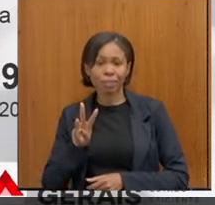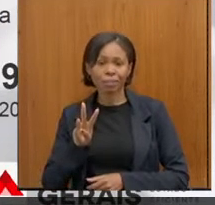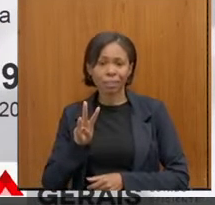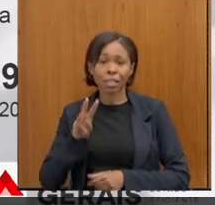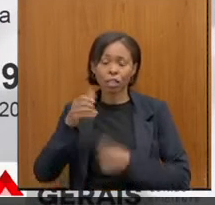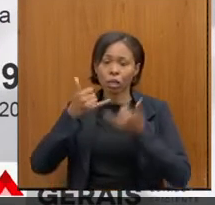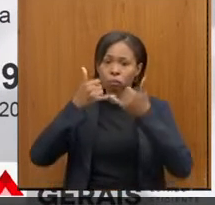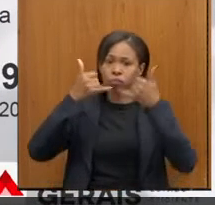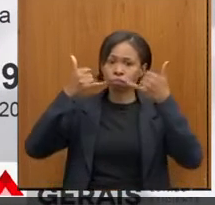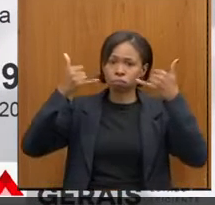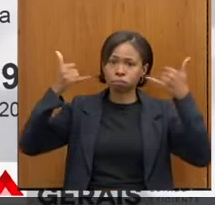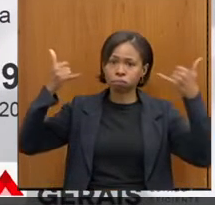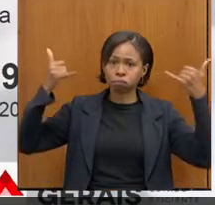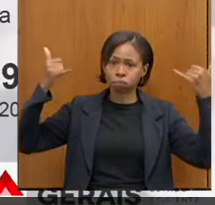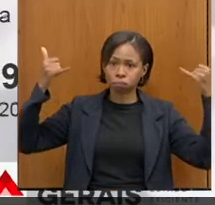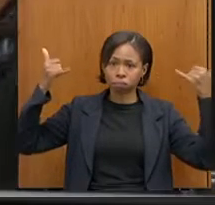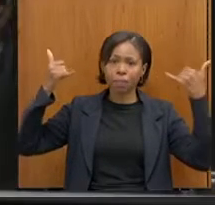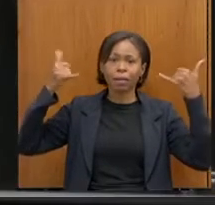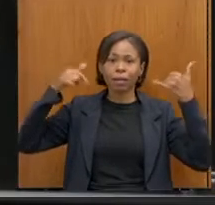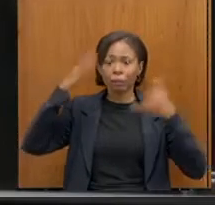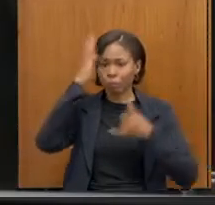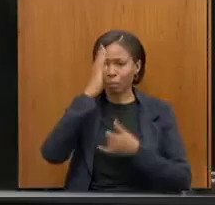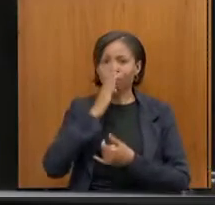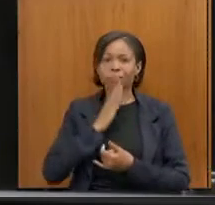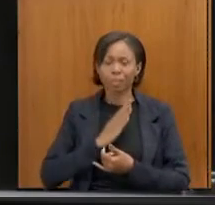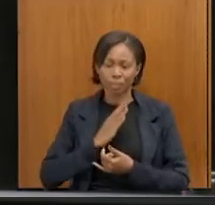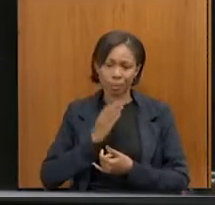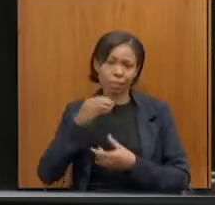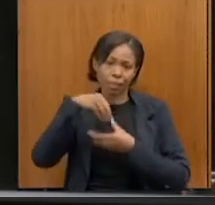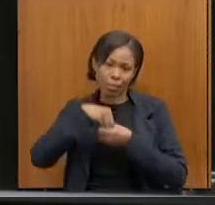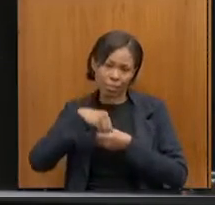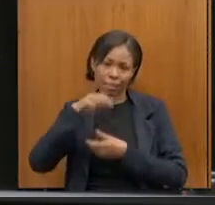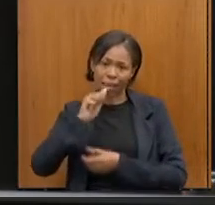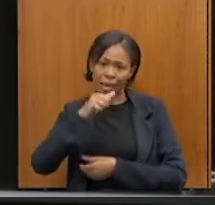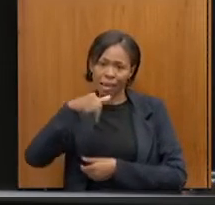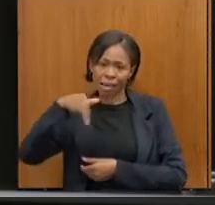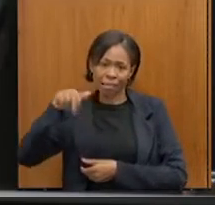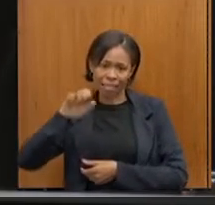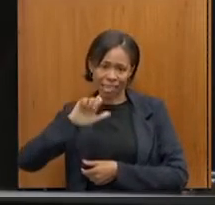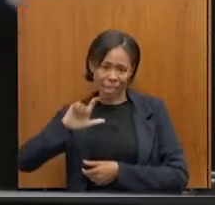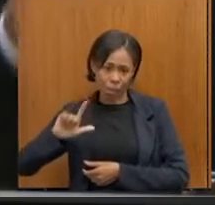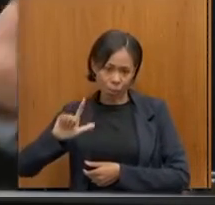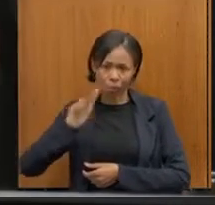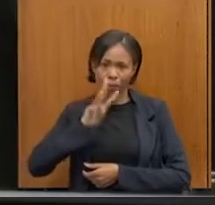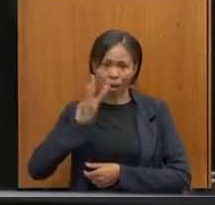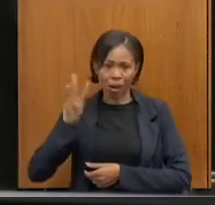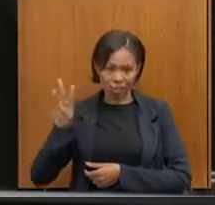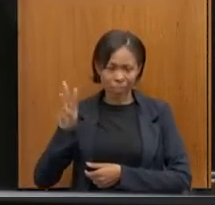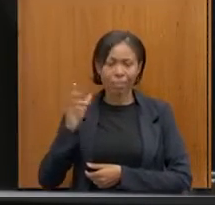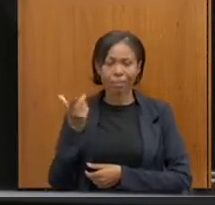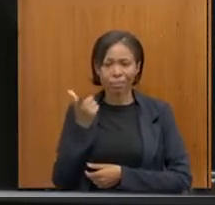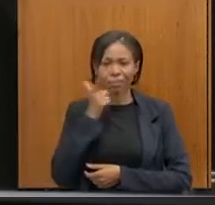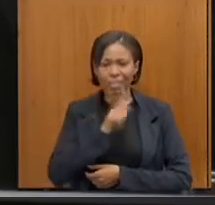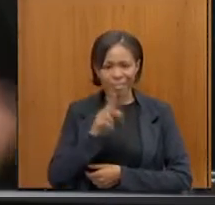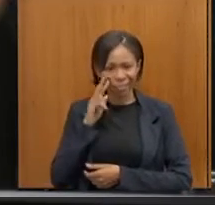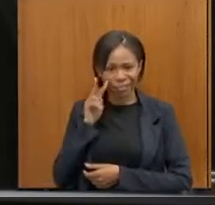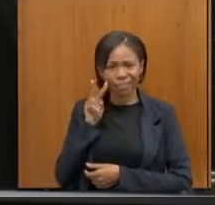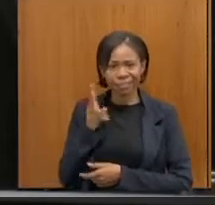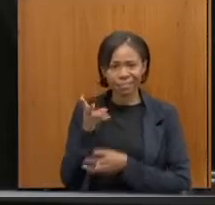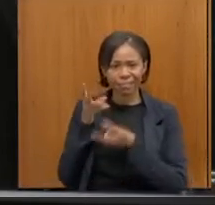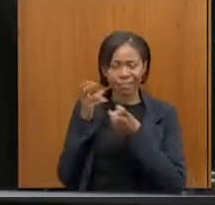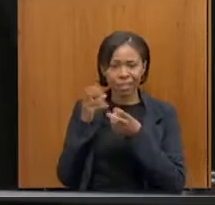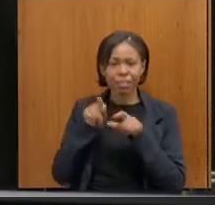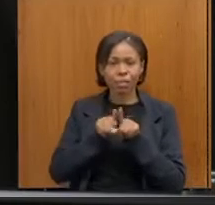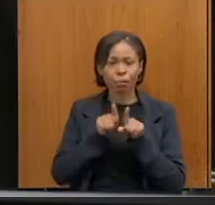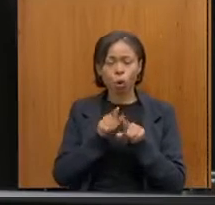Brasil fato a fato que pode ser aferido no site Daniel Fora os outros 600 megawatts